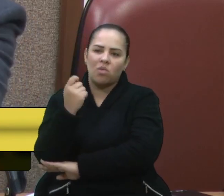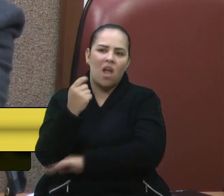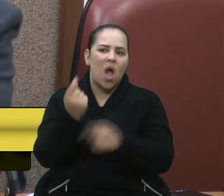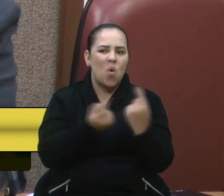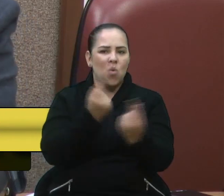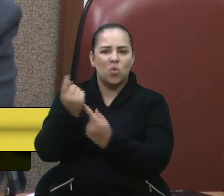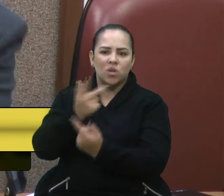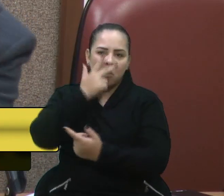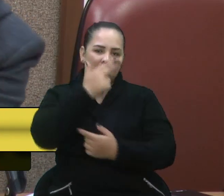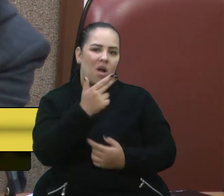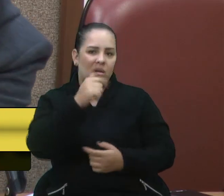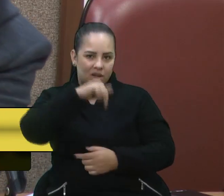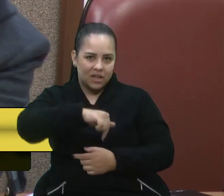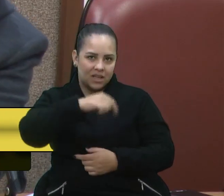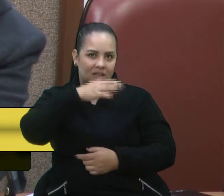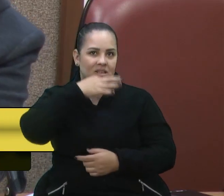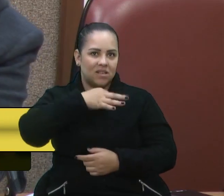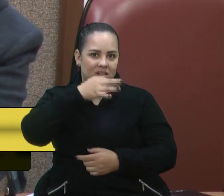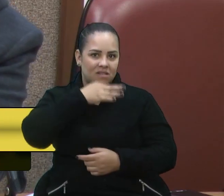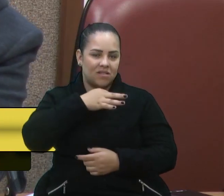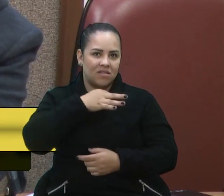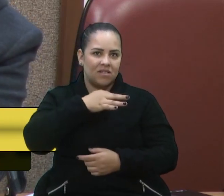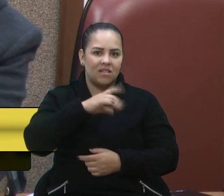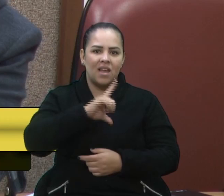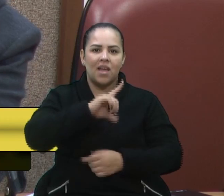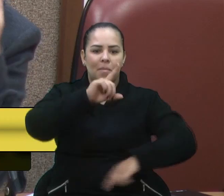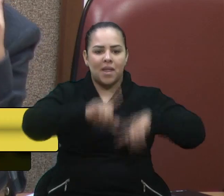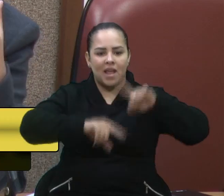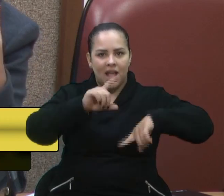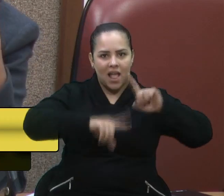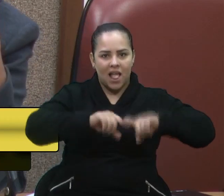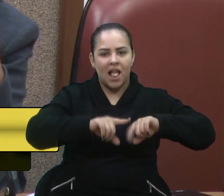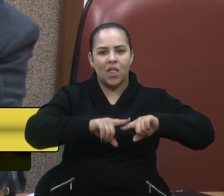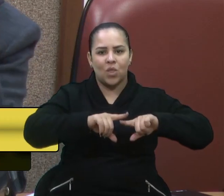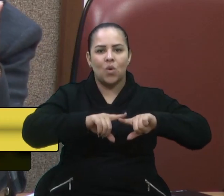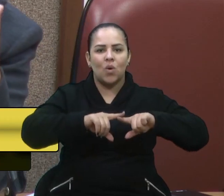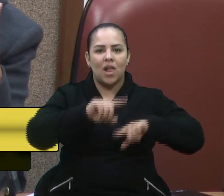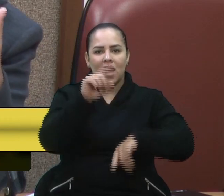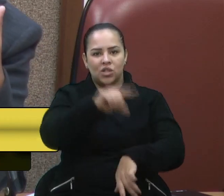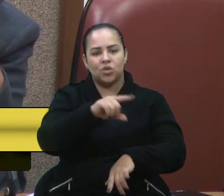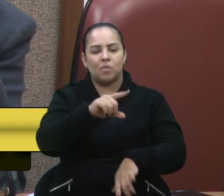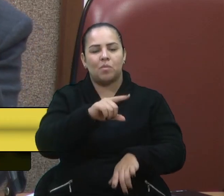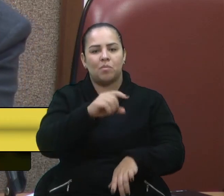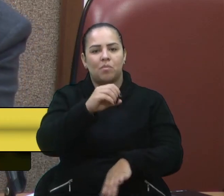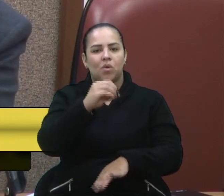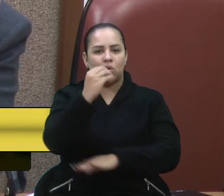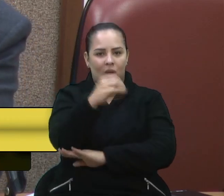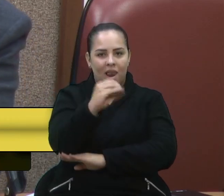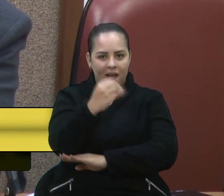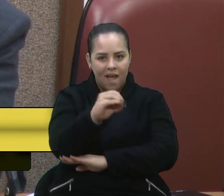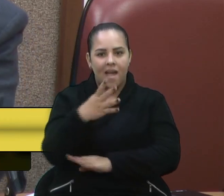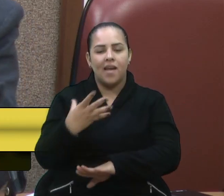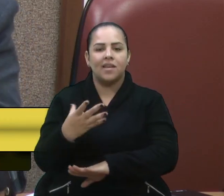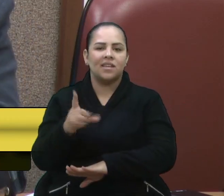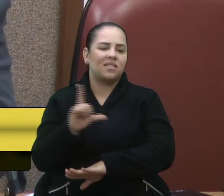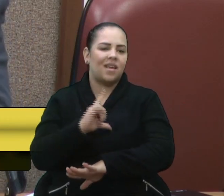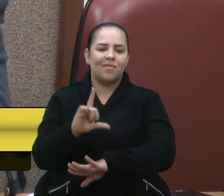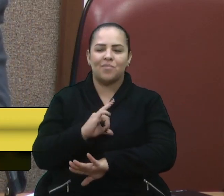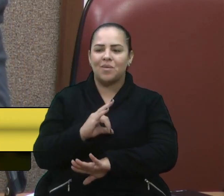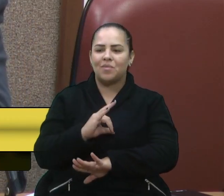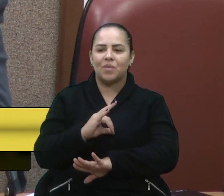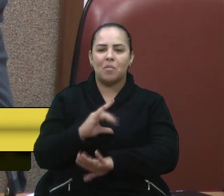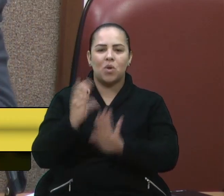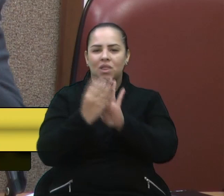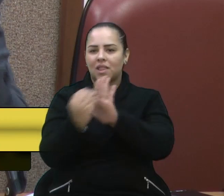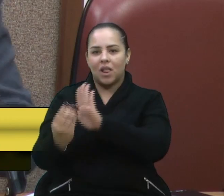senhor está citando aí, né? Estou vendo o mercado público de Porto Alegre estão fazendo, e que isso, os bons exemplos, nos